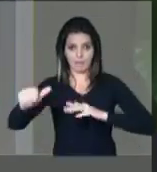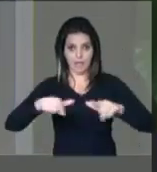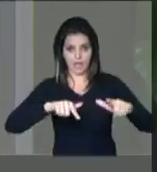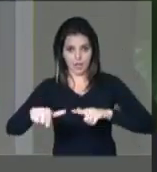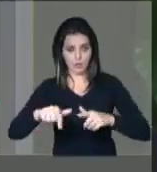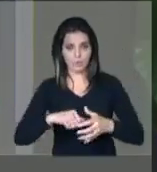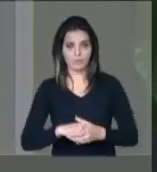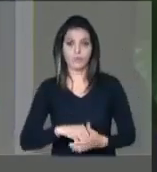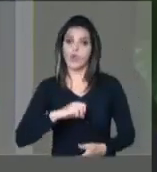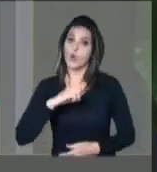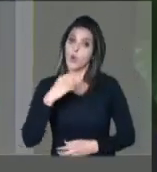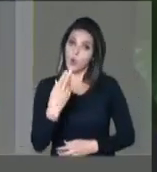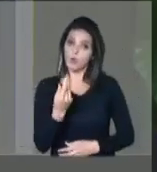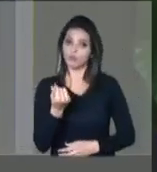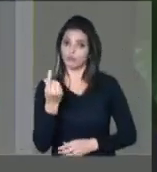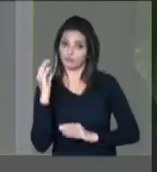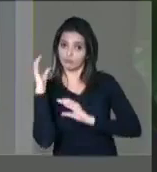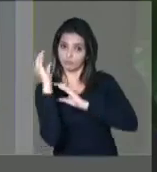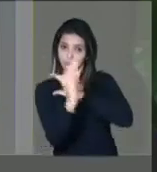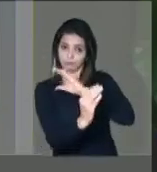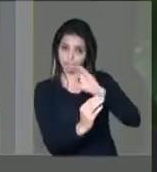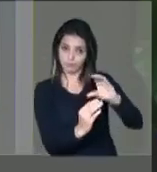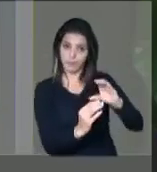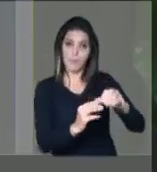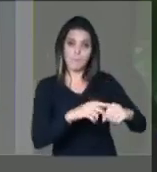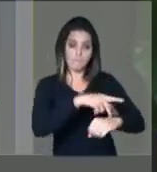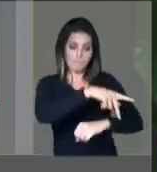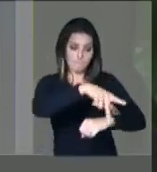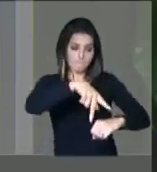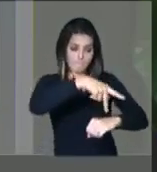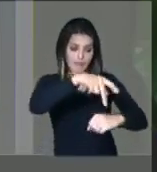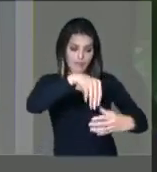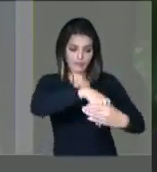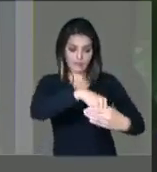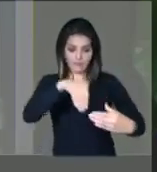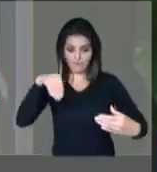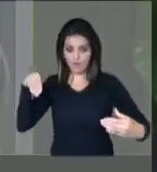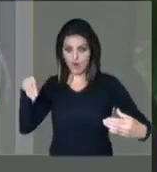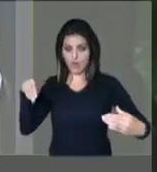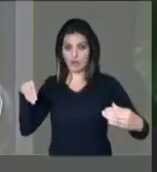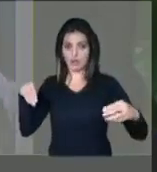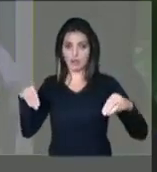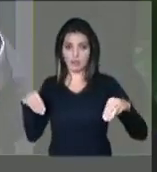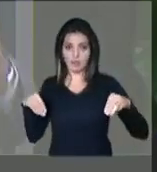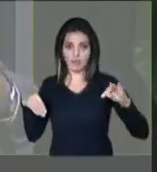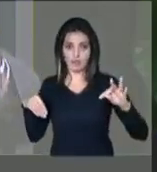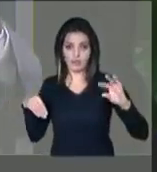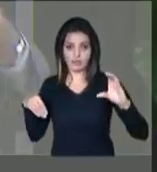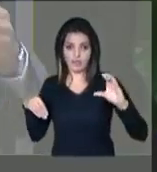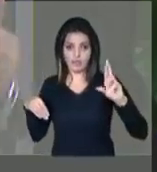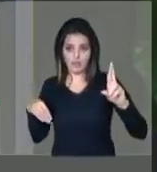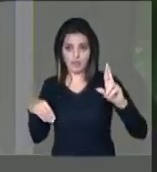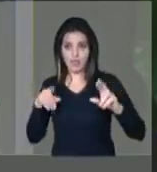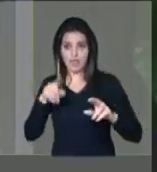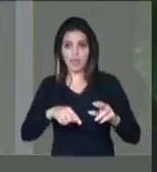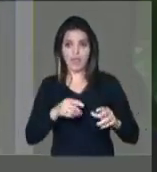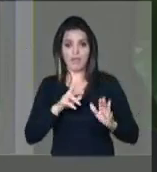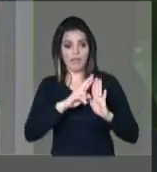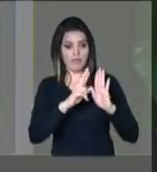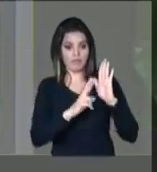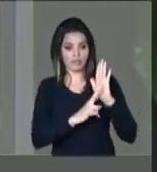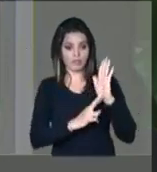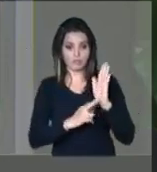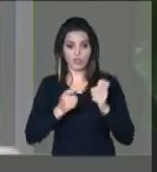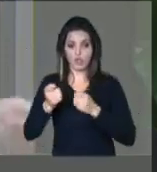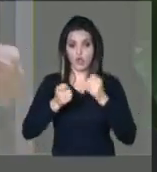ou recursos de países fora do MTCR, o regime de controle de tecnologia de